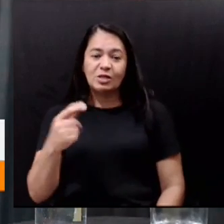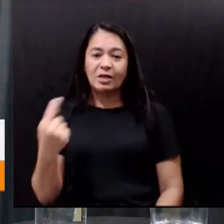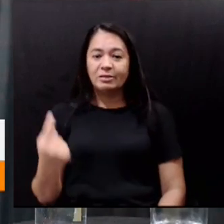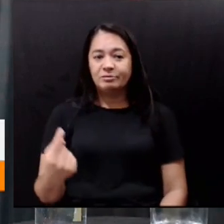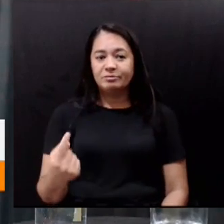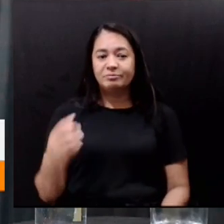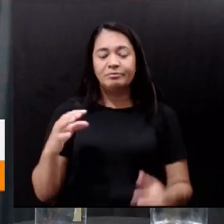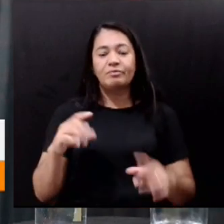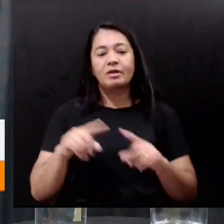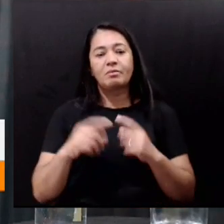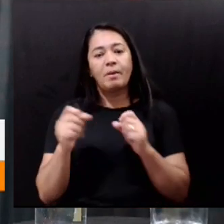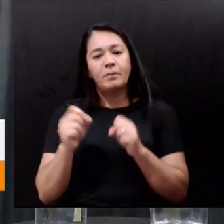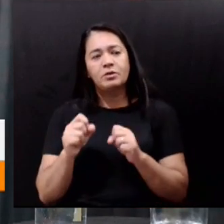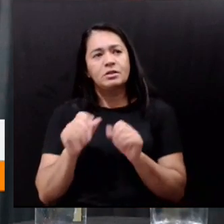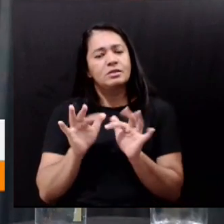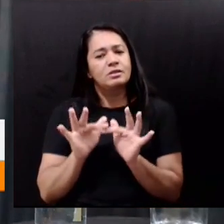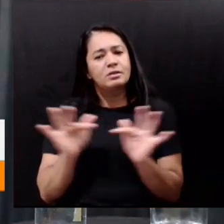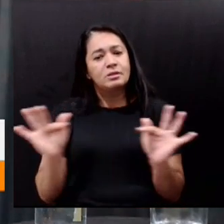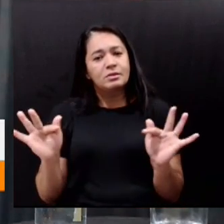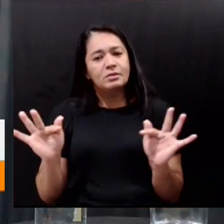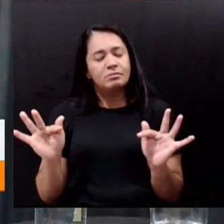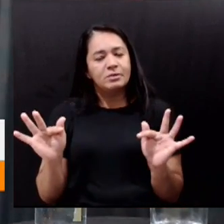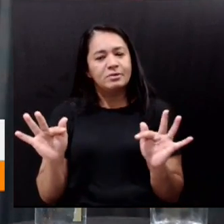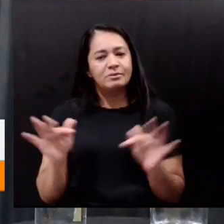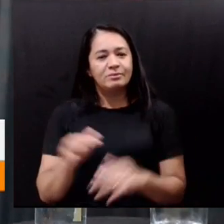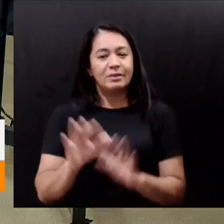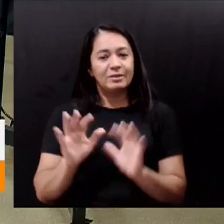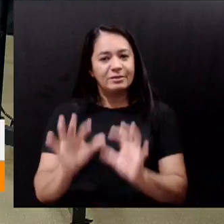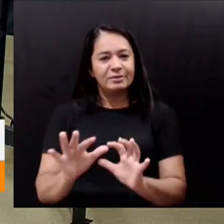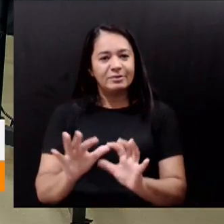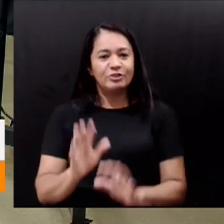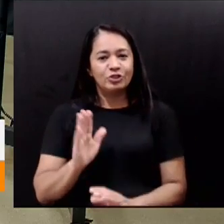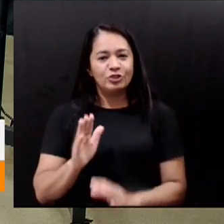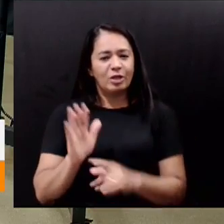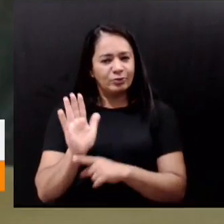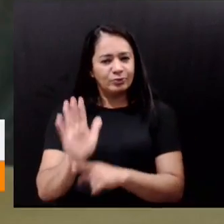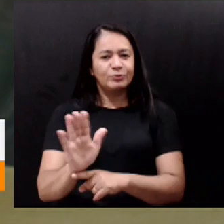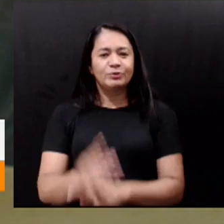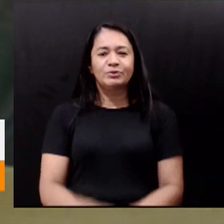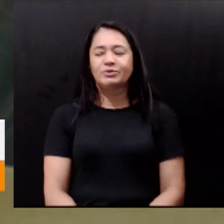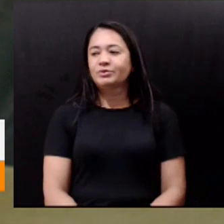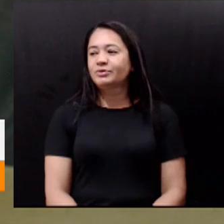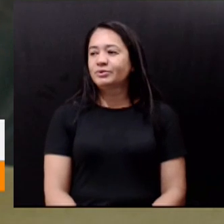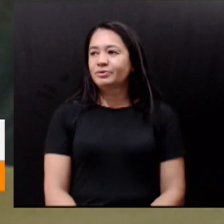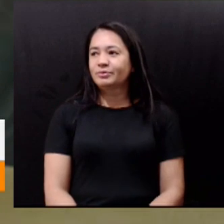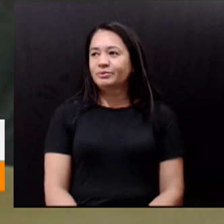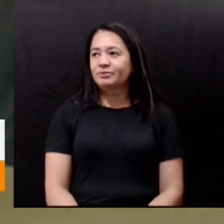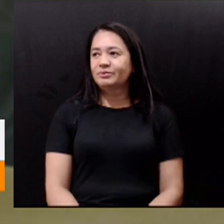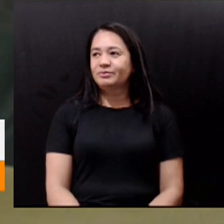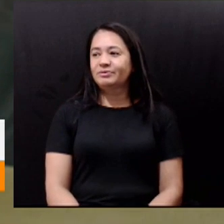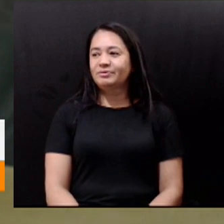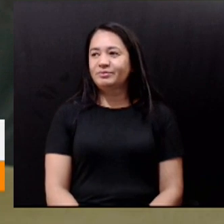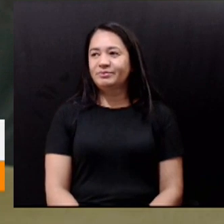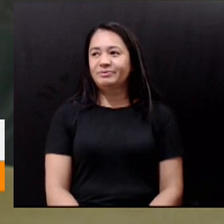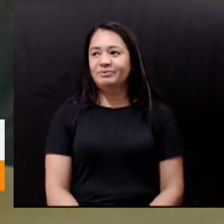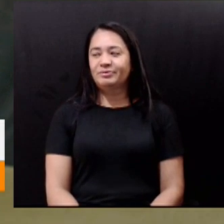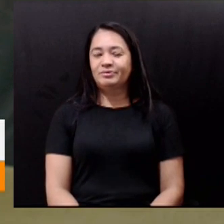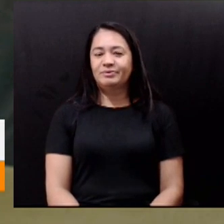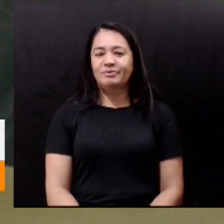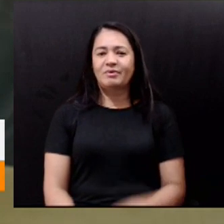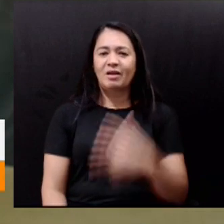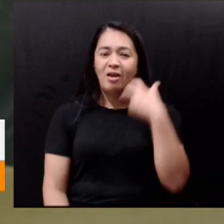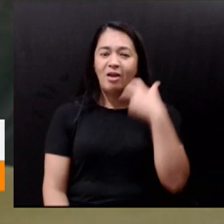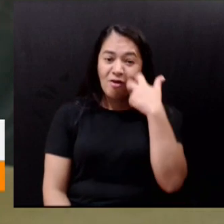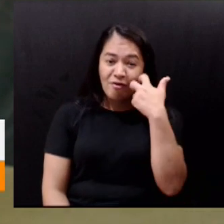algo mais singelo e simples dessa maneira, acho que já ajuda bastante. Né, a gente tem que dar o primeiro passo, né, vergonha, tem gente que sente, tem gente